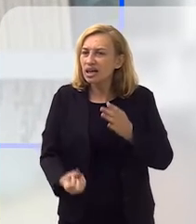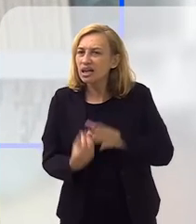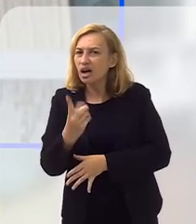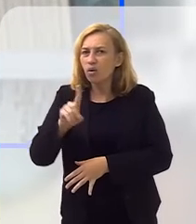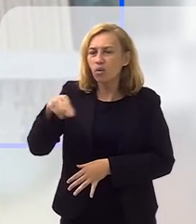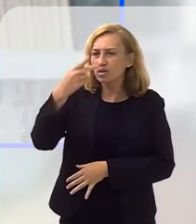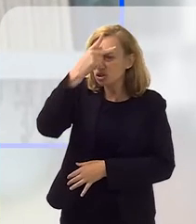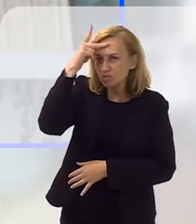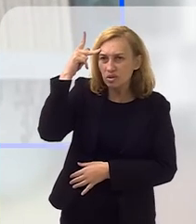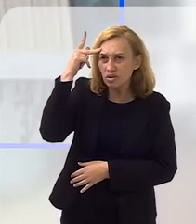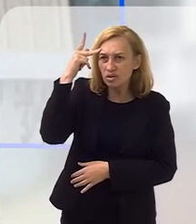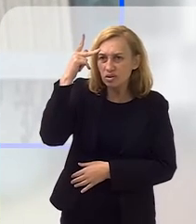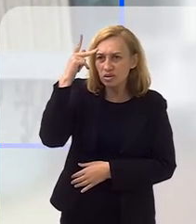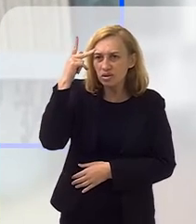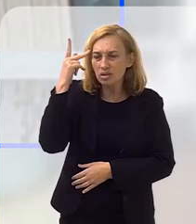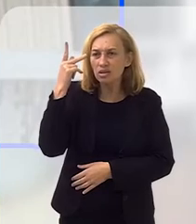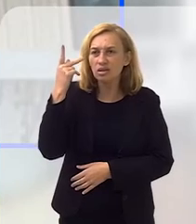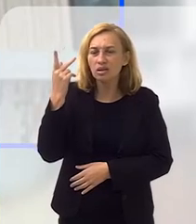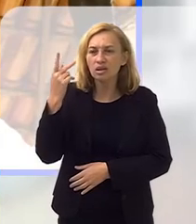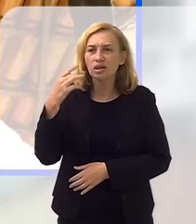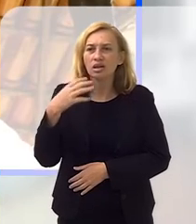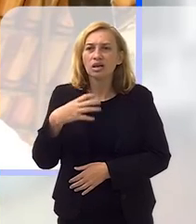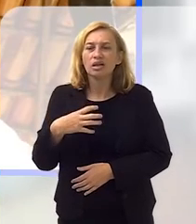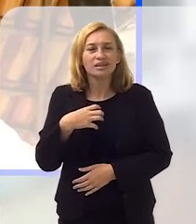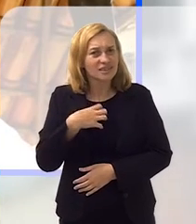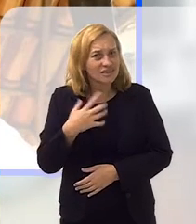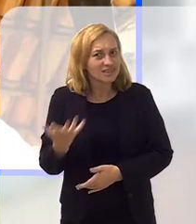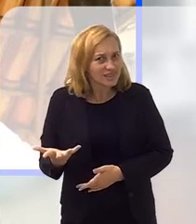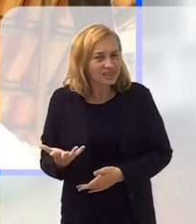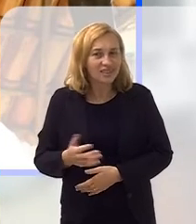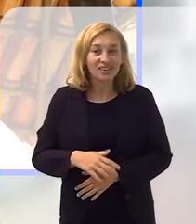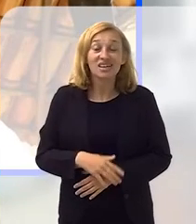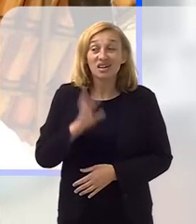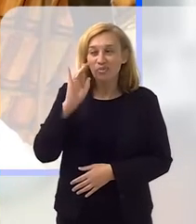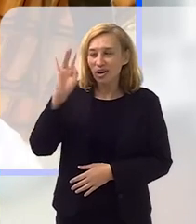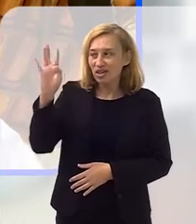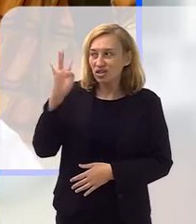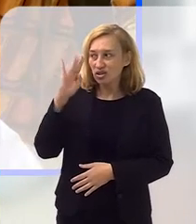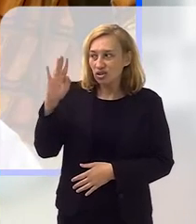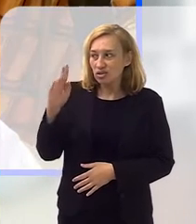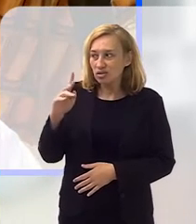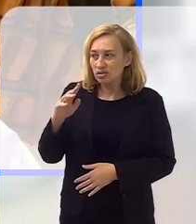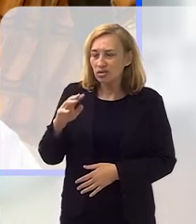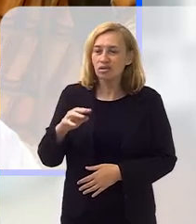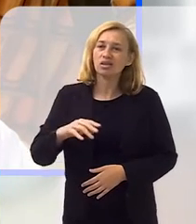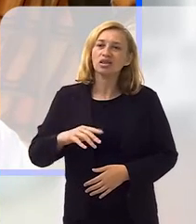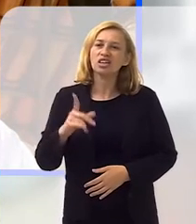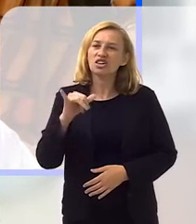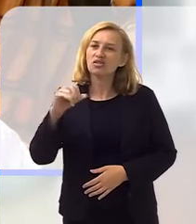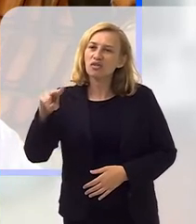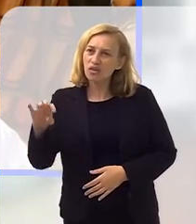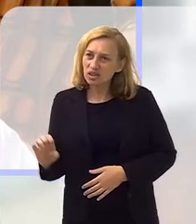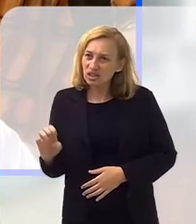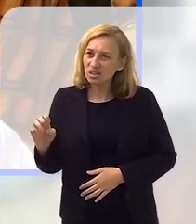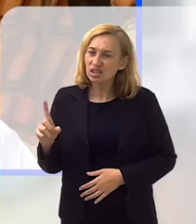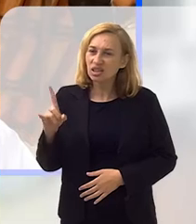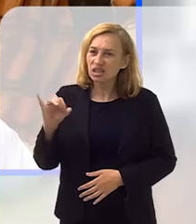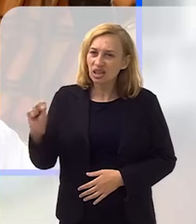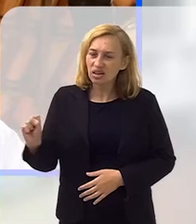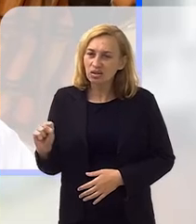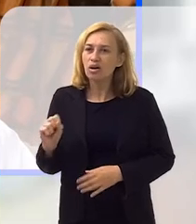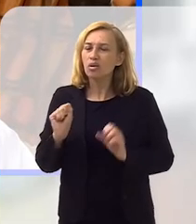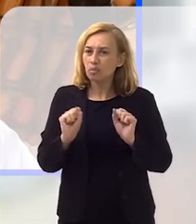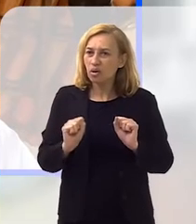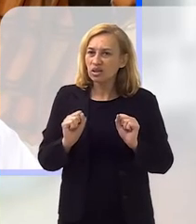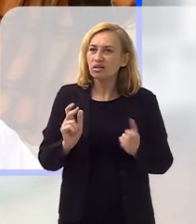começavam a compor com outras pessoas, ele ficava mordido de ciúme. Eu imagino que no caso do